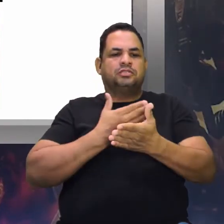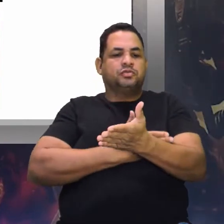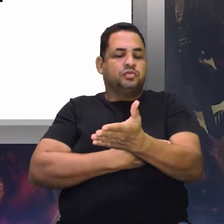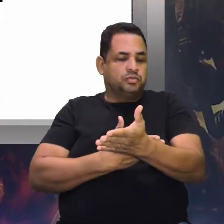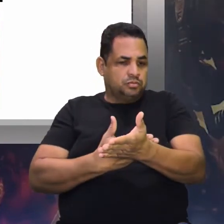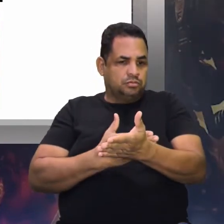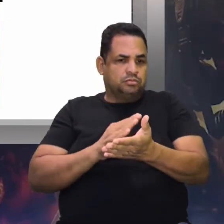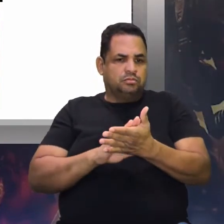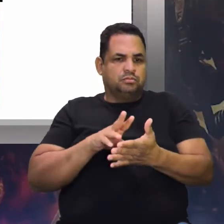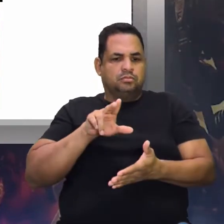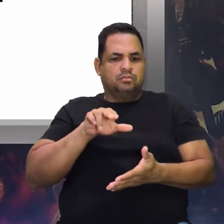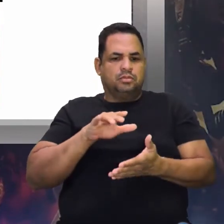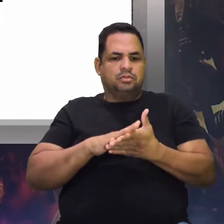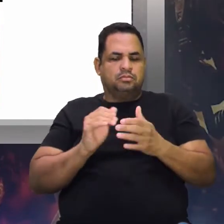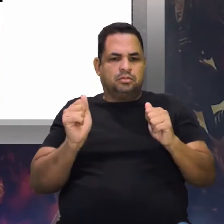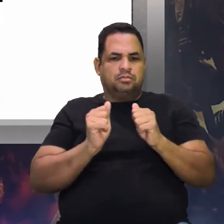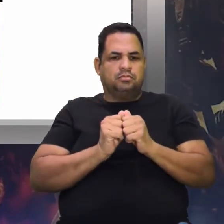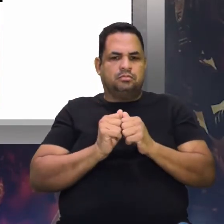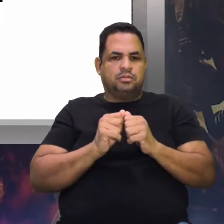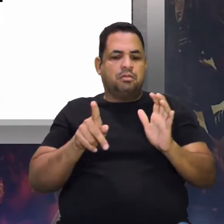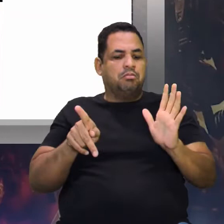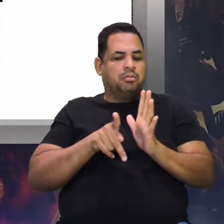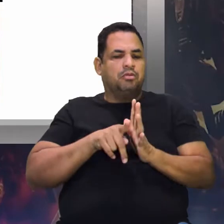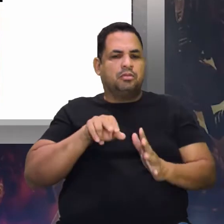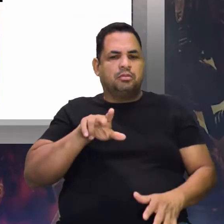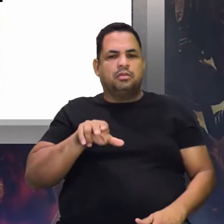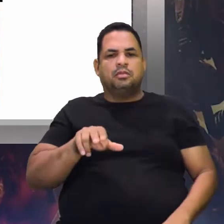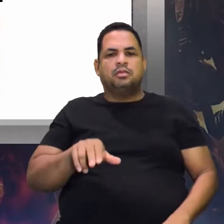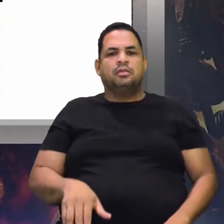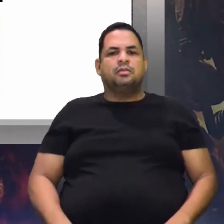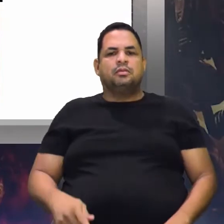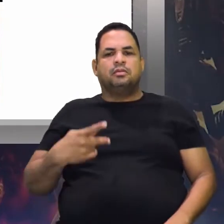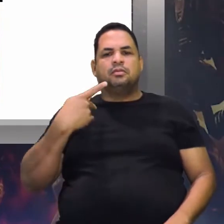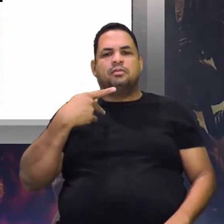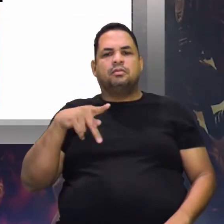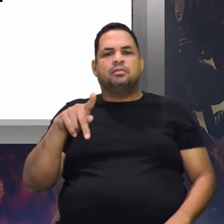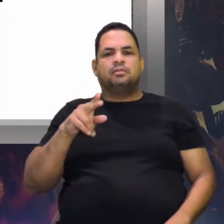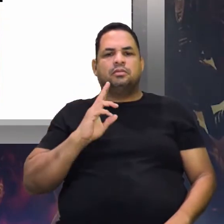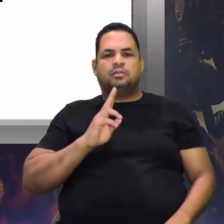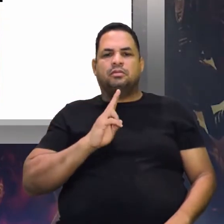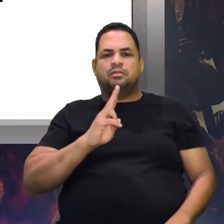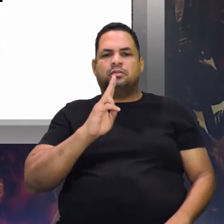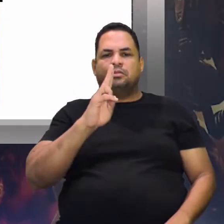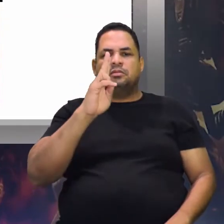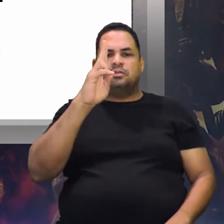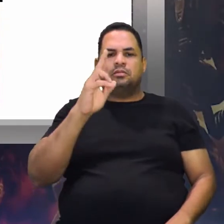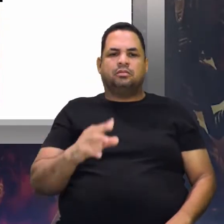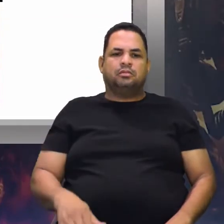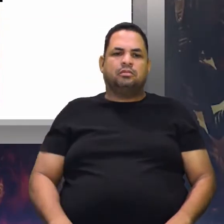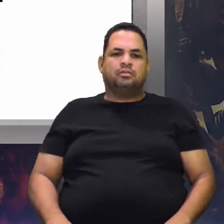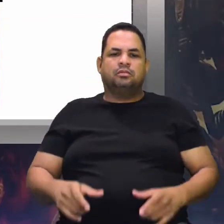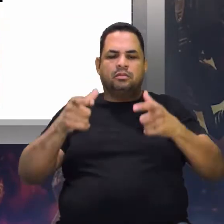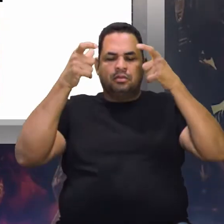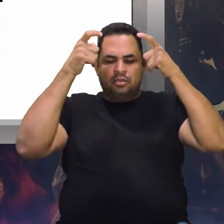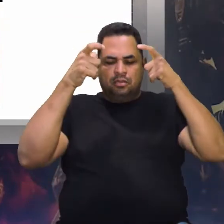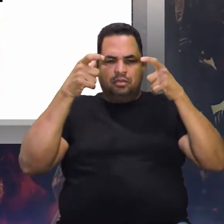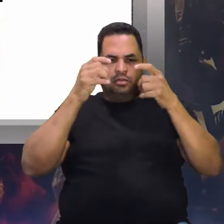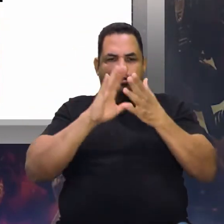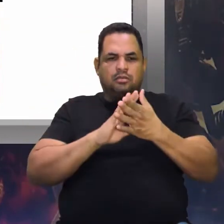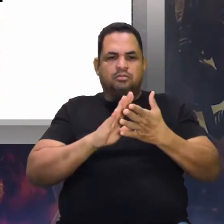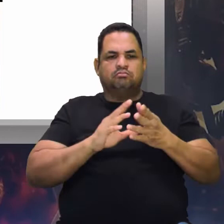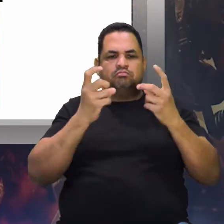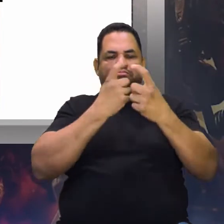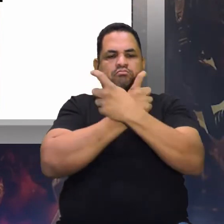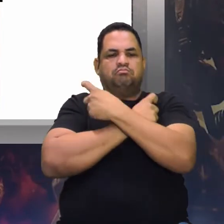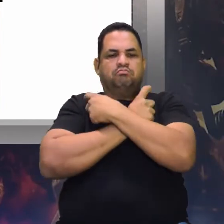com parentes mais próximos ou com a própria irmã, para que fosse perpetuado o reino dos faraós e